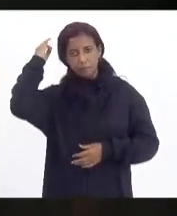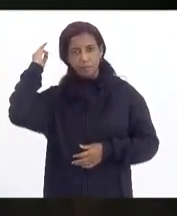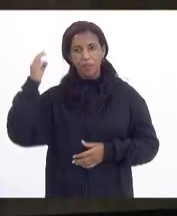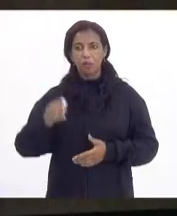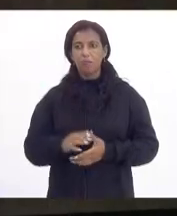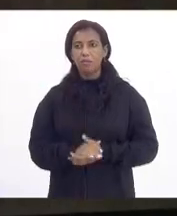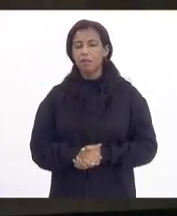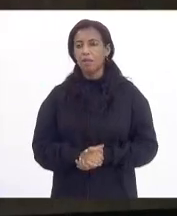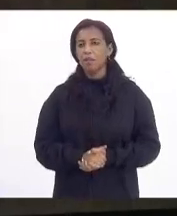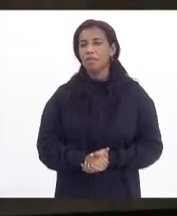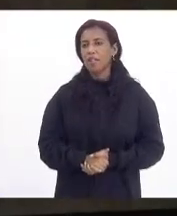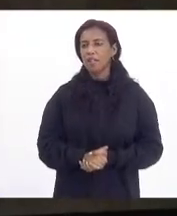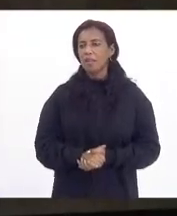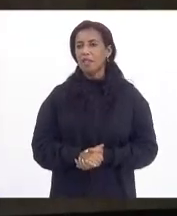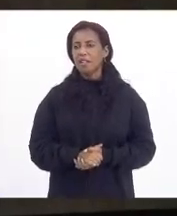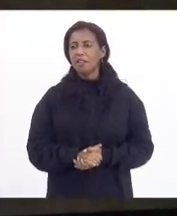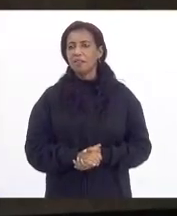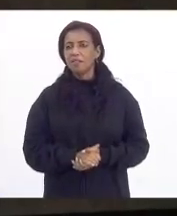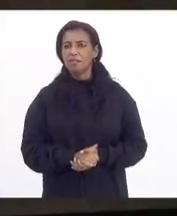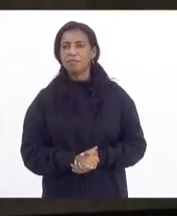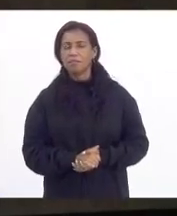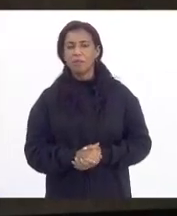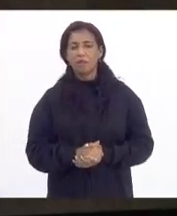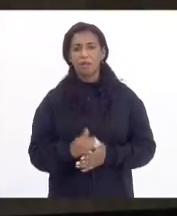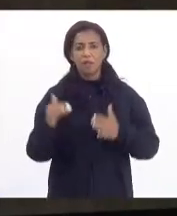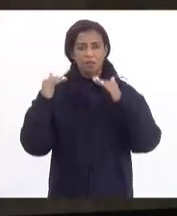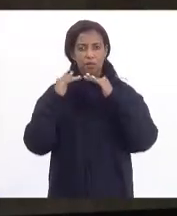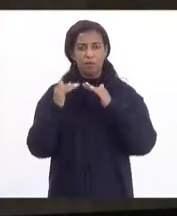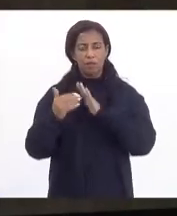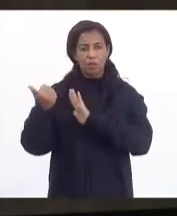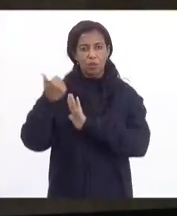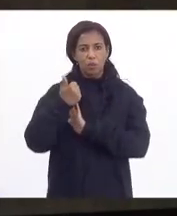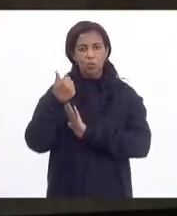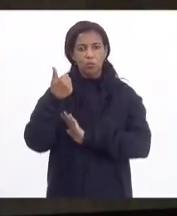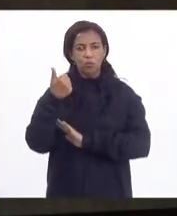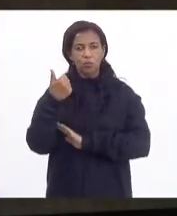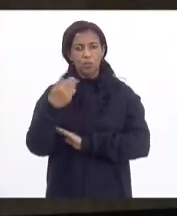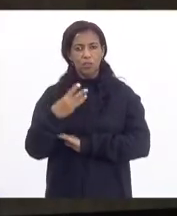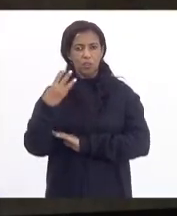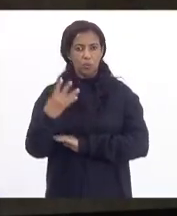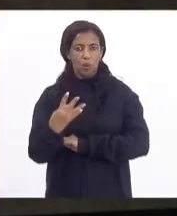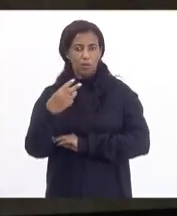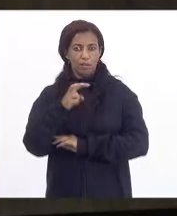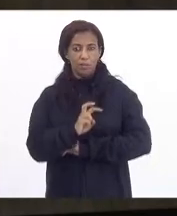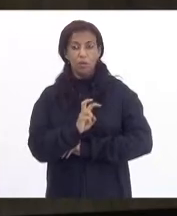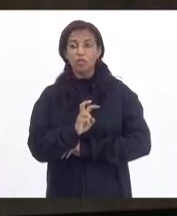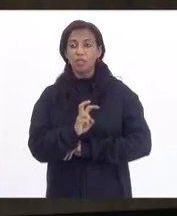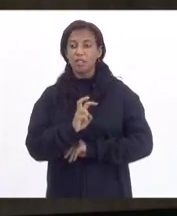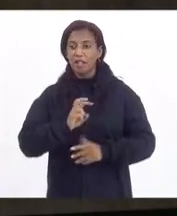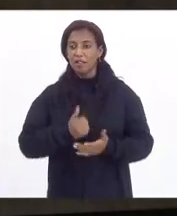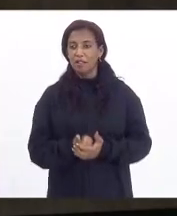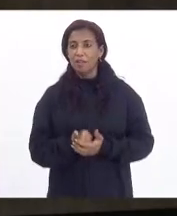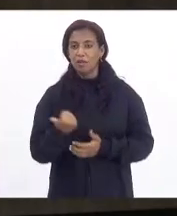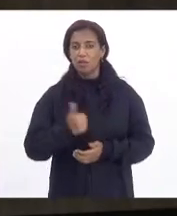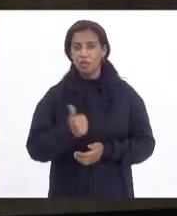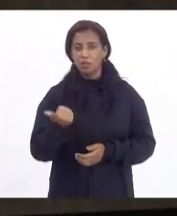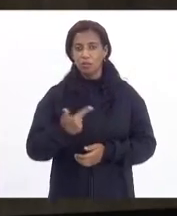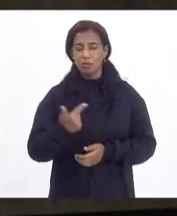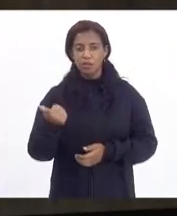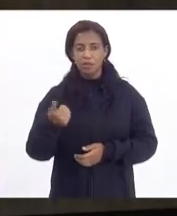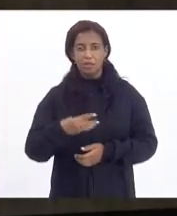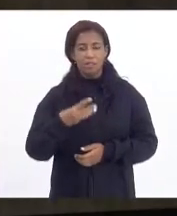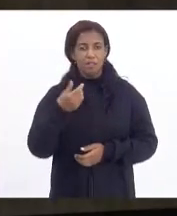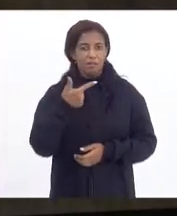Senhora Presidente, pareceria favorável às emendas 1, 3, 4, 5, 10, 11, 13,